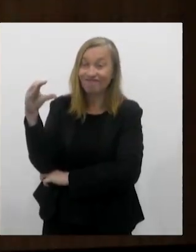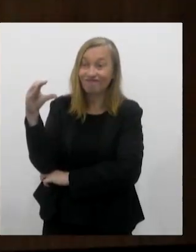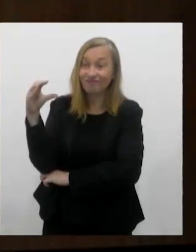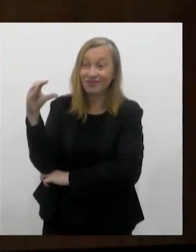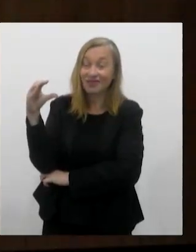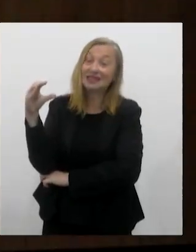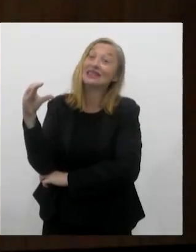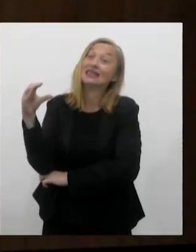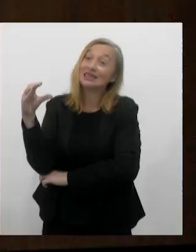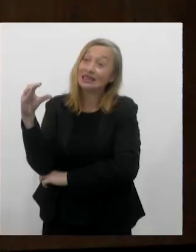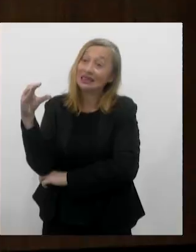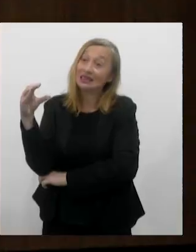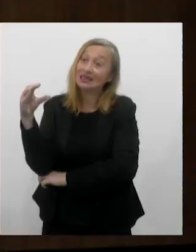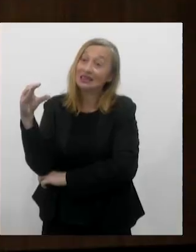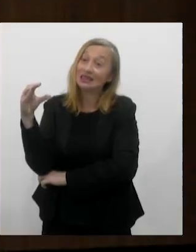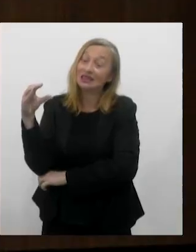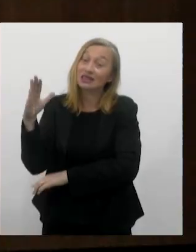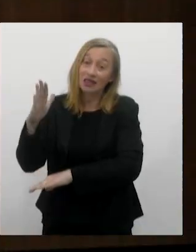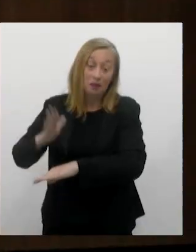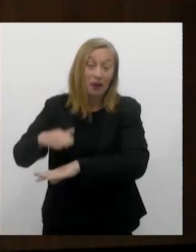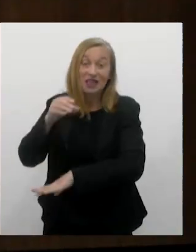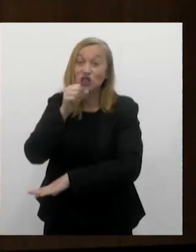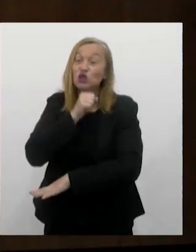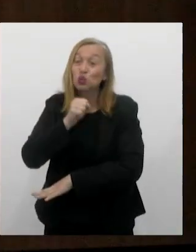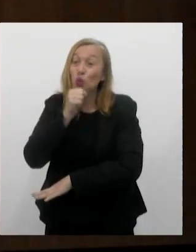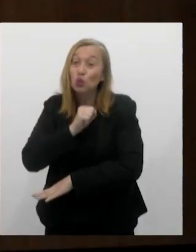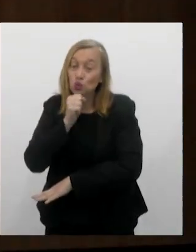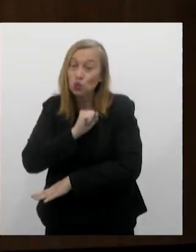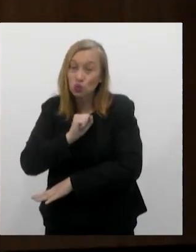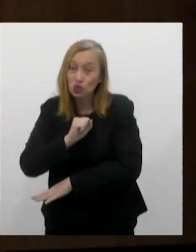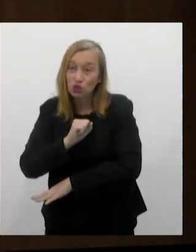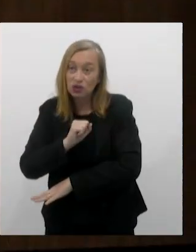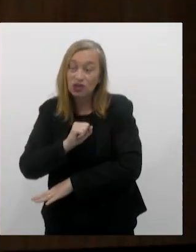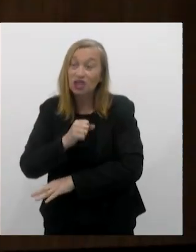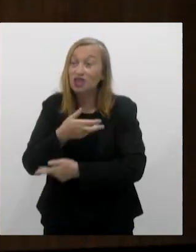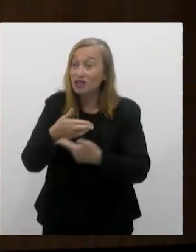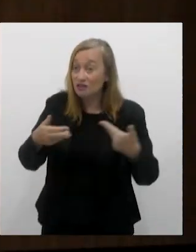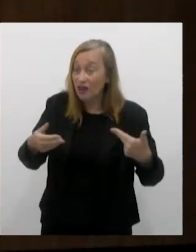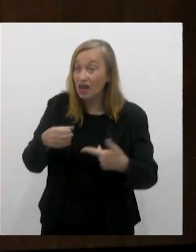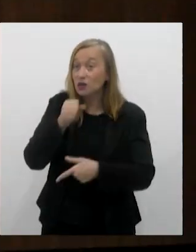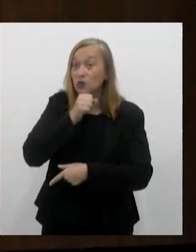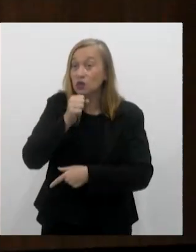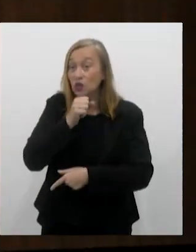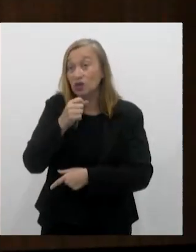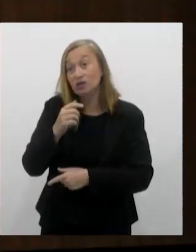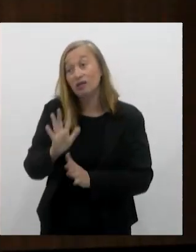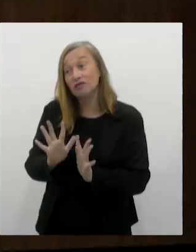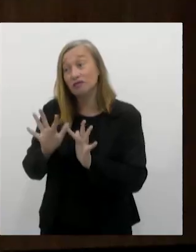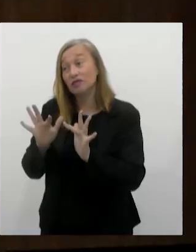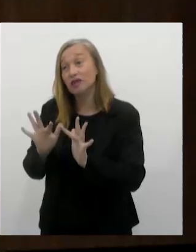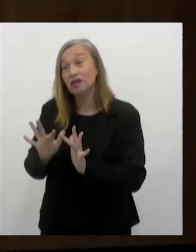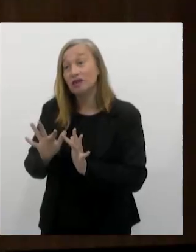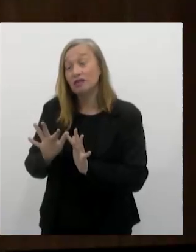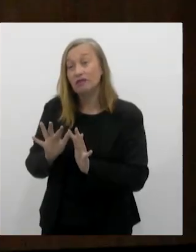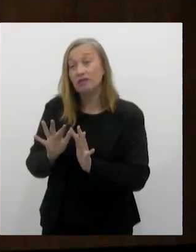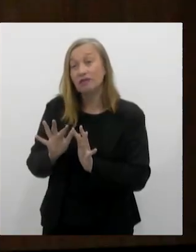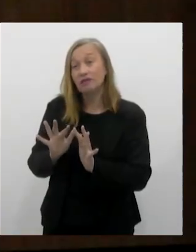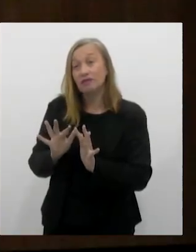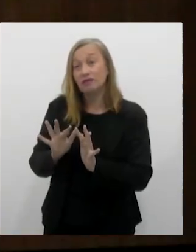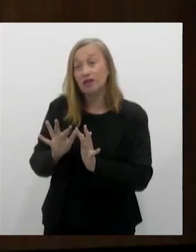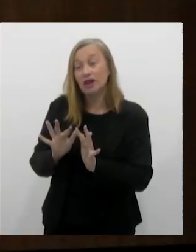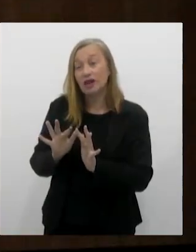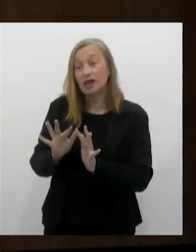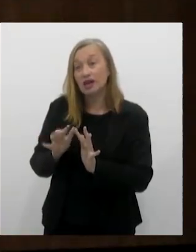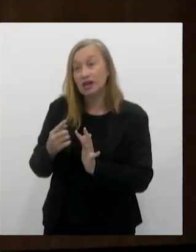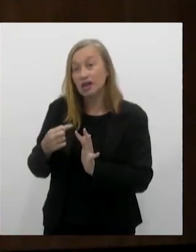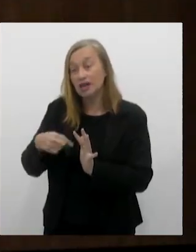majoritariamente é composto por idosos. E muitos desses idosos vão acabar ocupando esses espaços